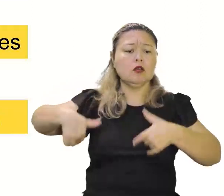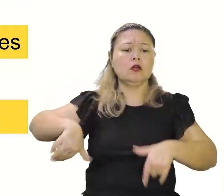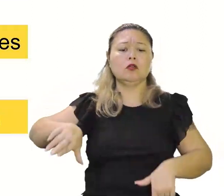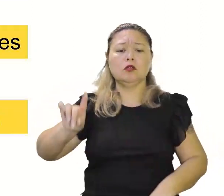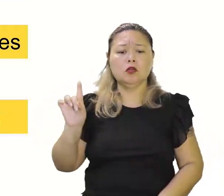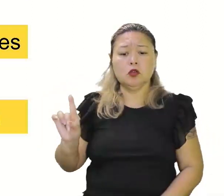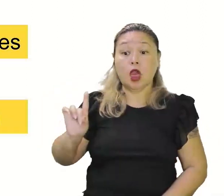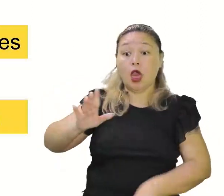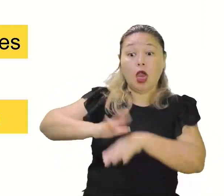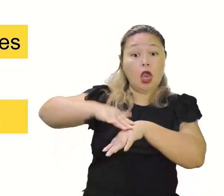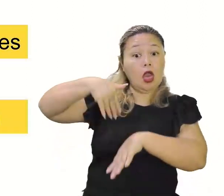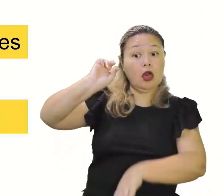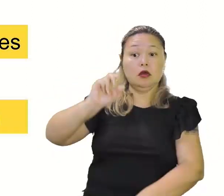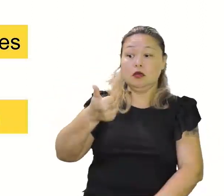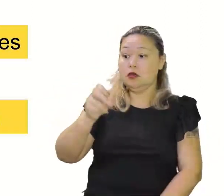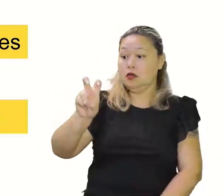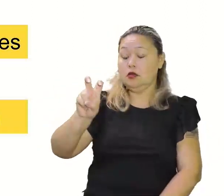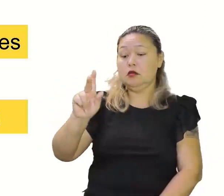acima de 15, né?